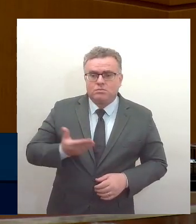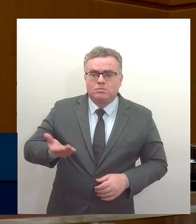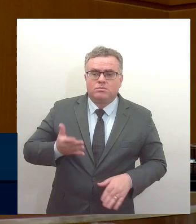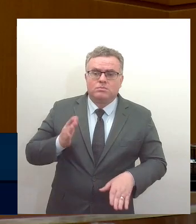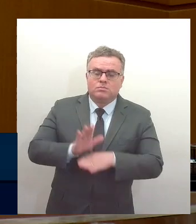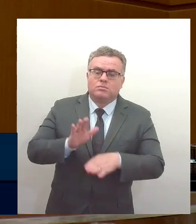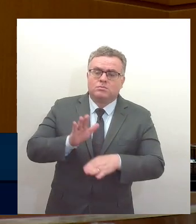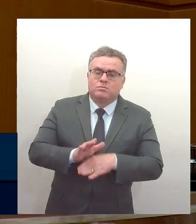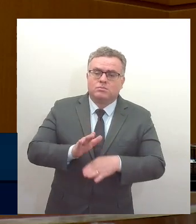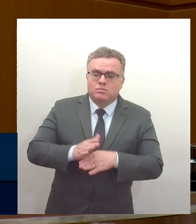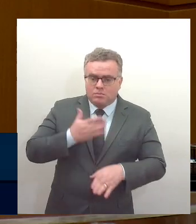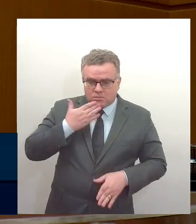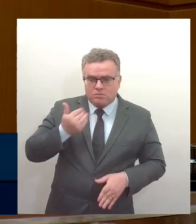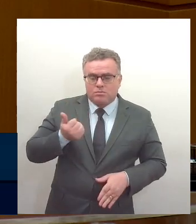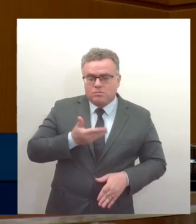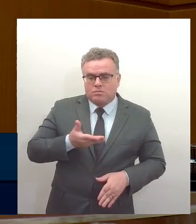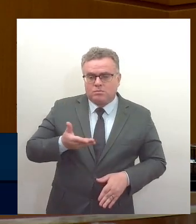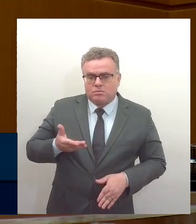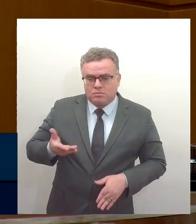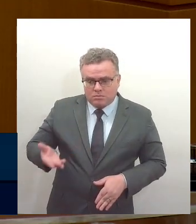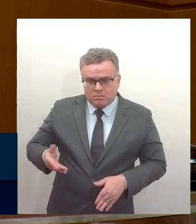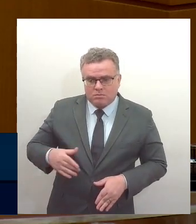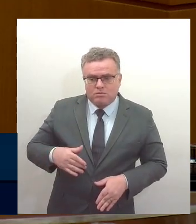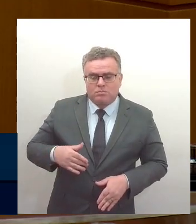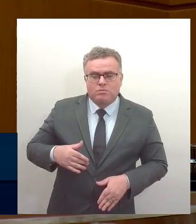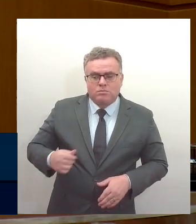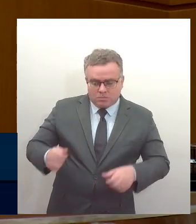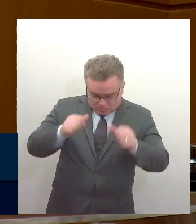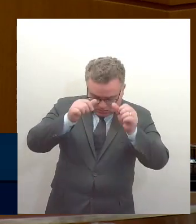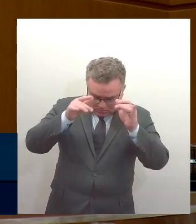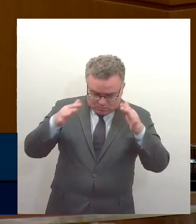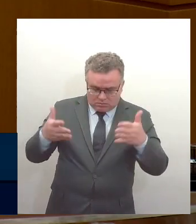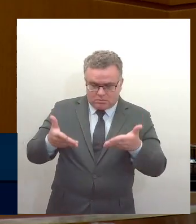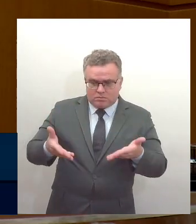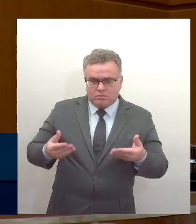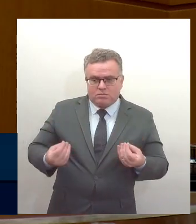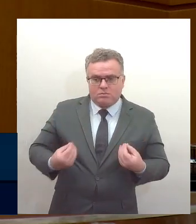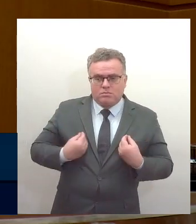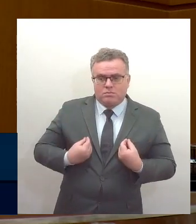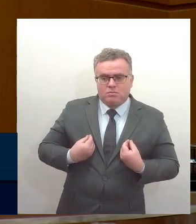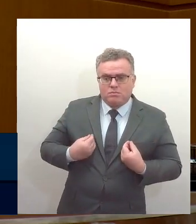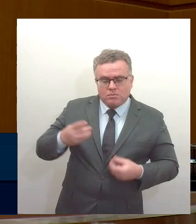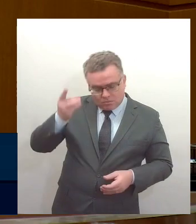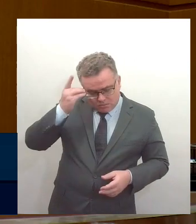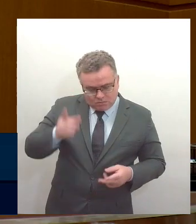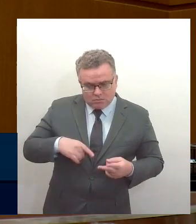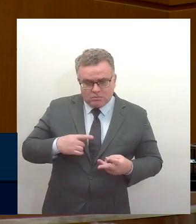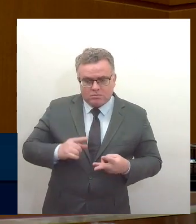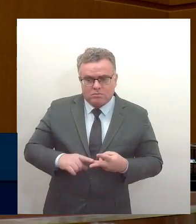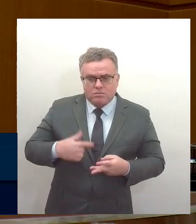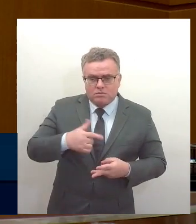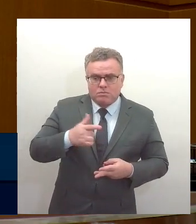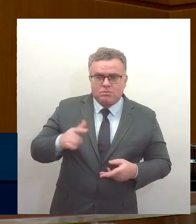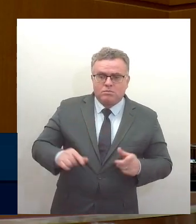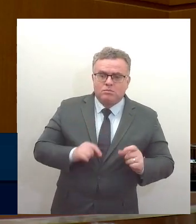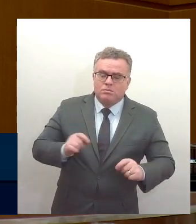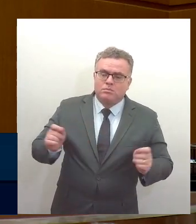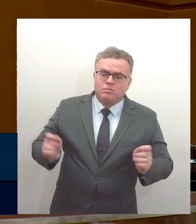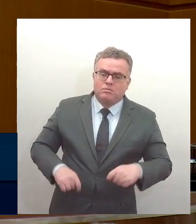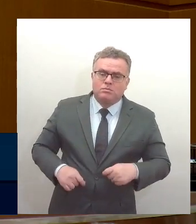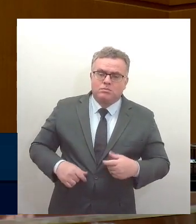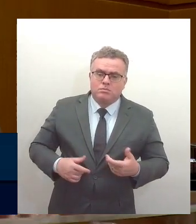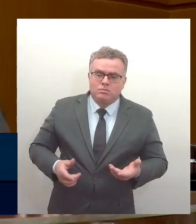que têm o autismo, a síndrome de Down, dentre outras também, outros problemas. Quero passar a palavra ao deputado